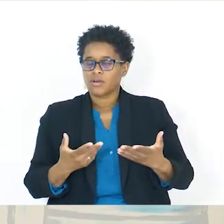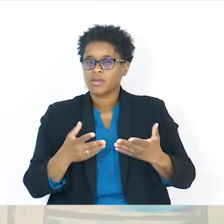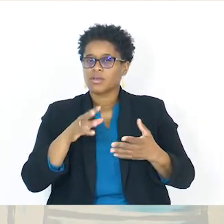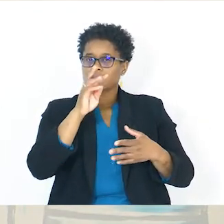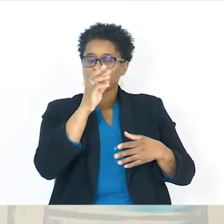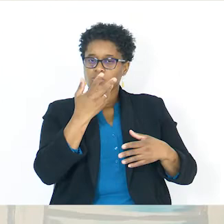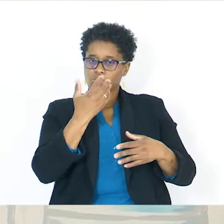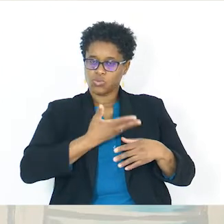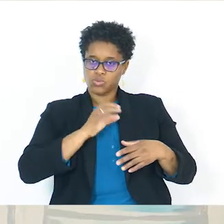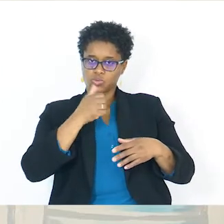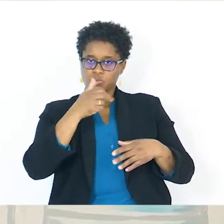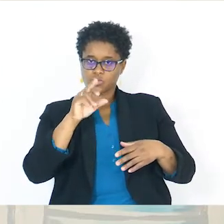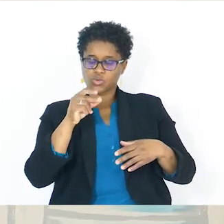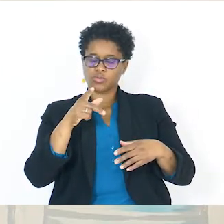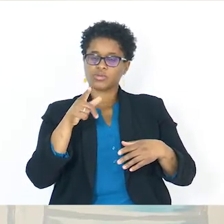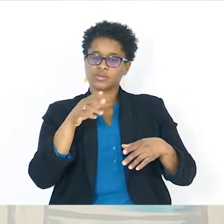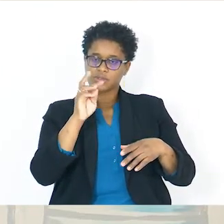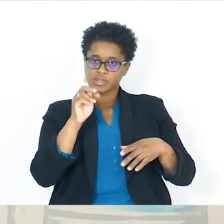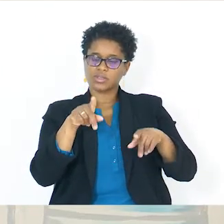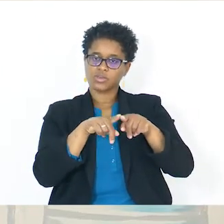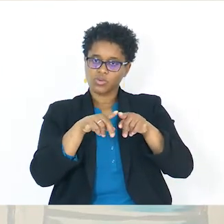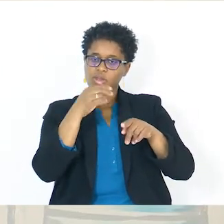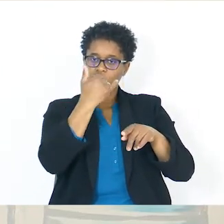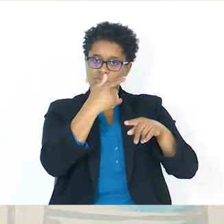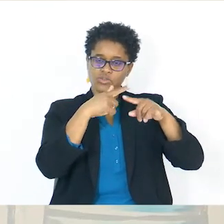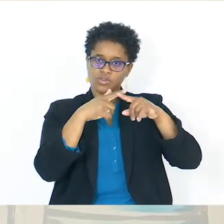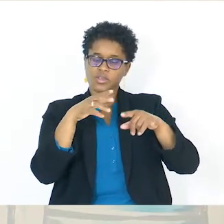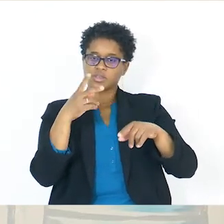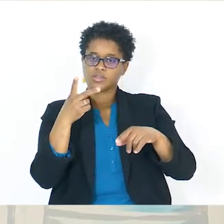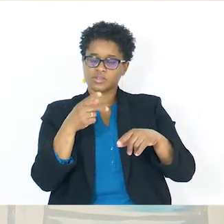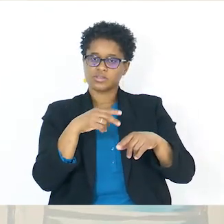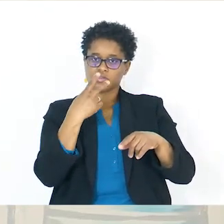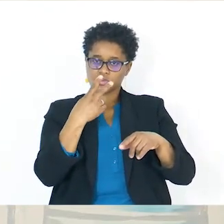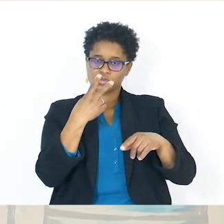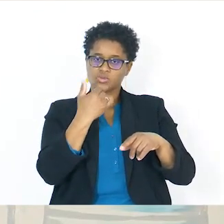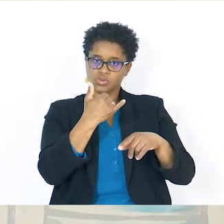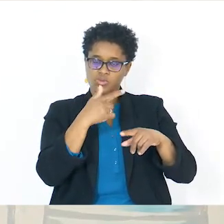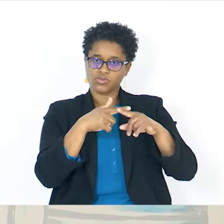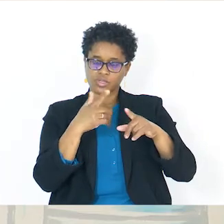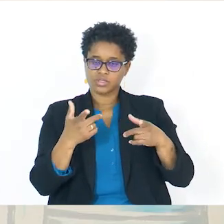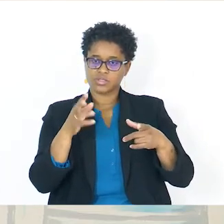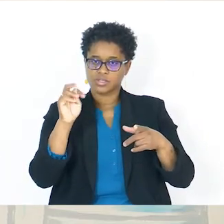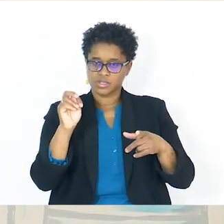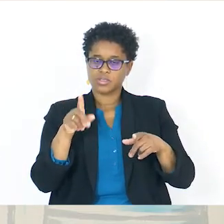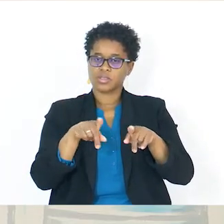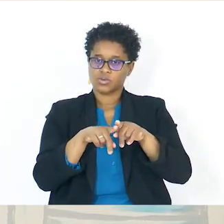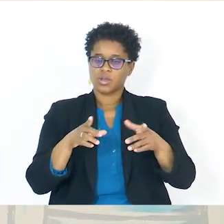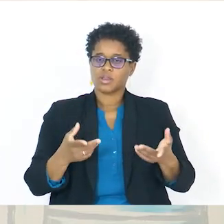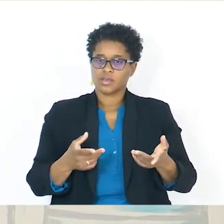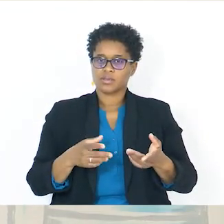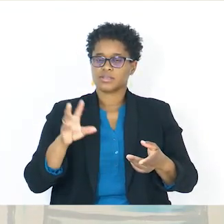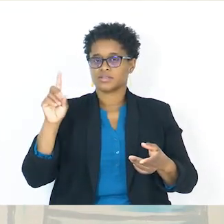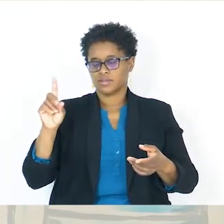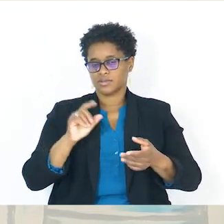aliás, o dobro de 3 significa ter 2 vezes, o dobro 2, 2 vezes 3, que é